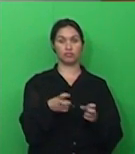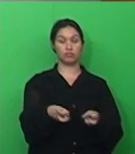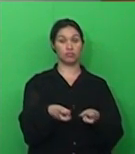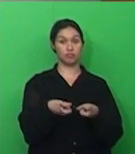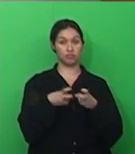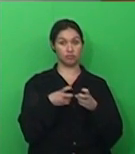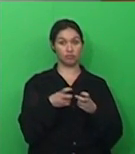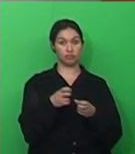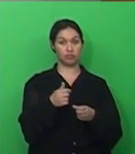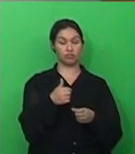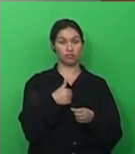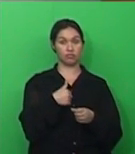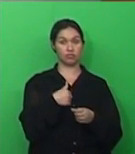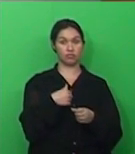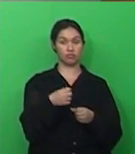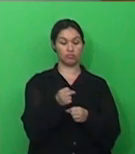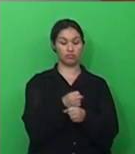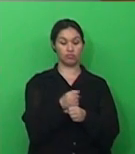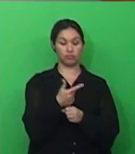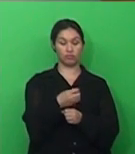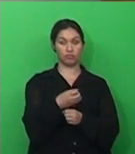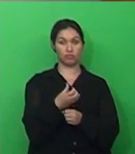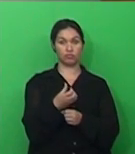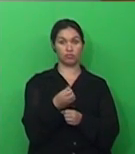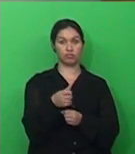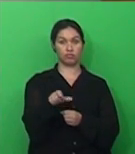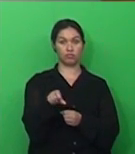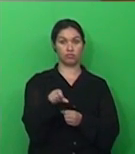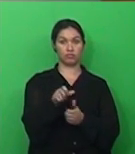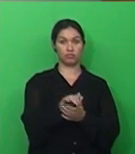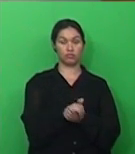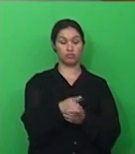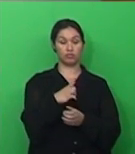estava presidente da Fundação na época, e houve toda uma